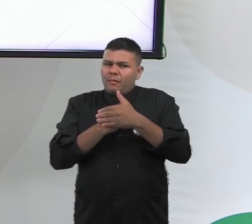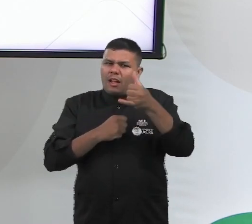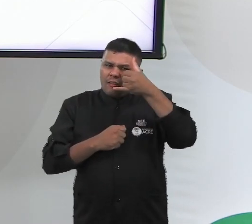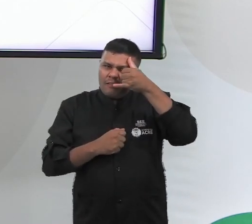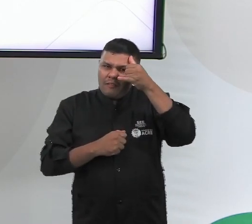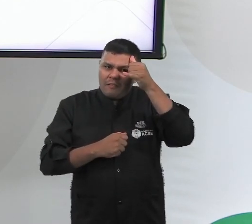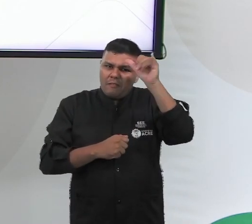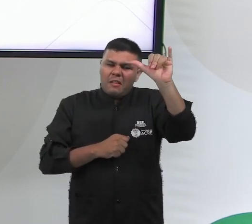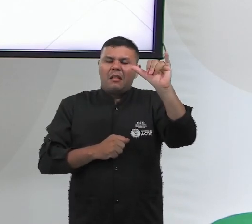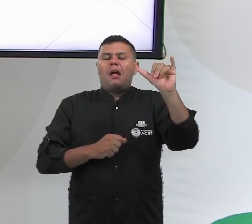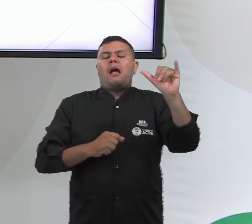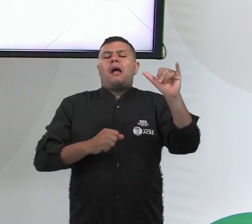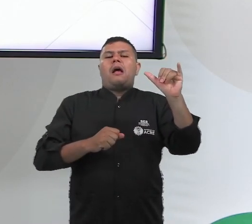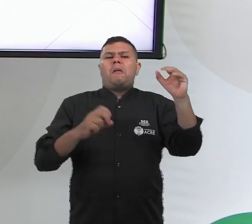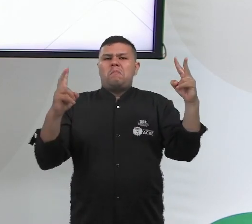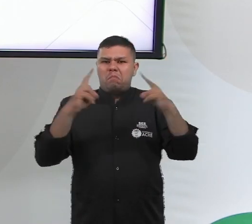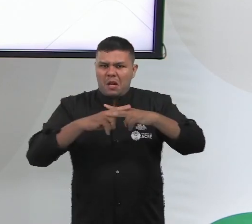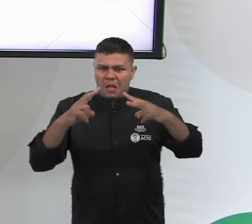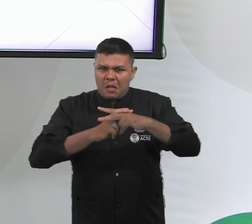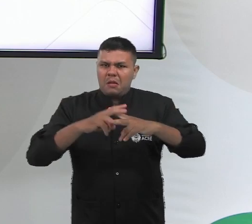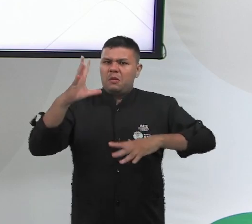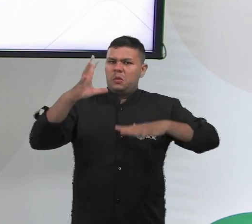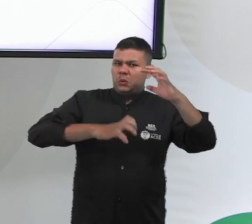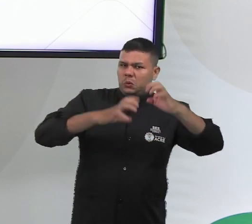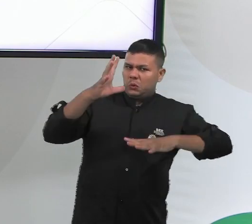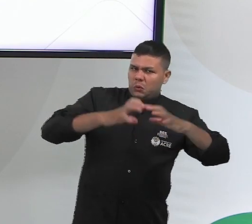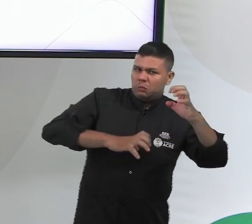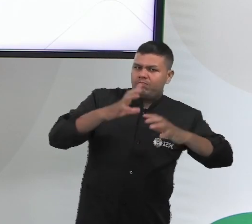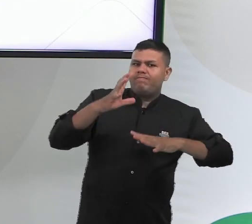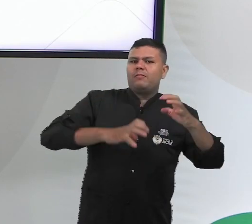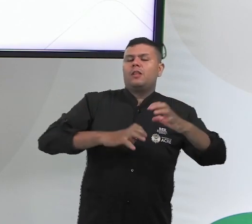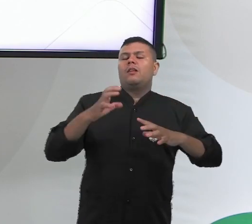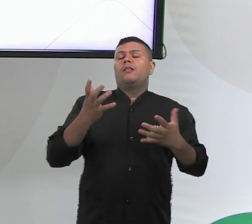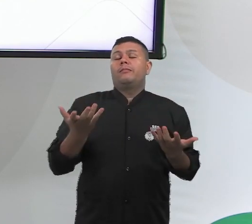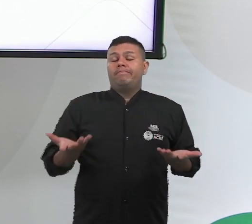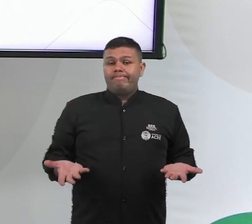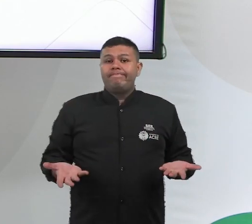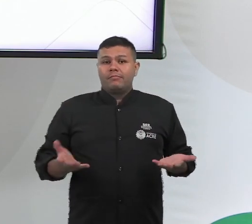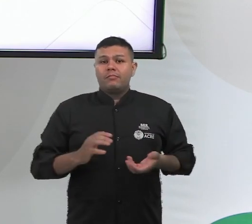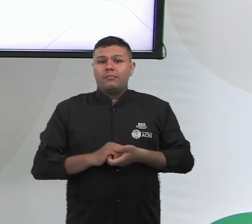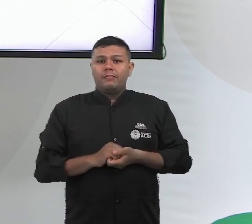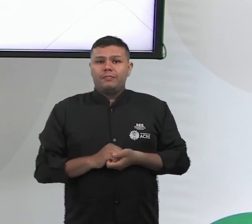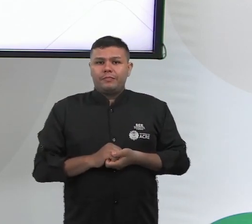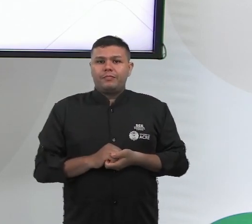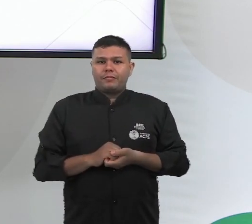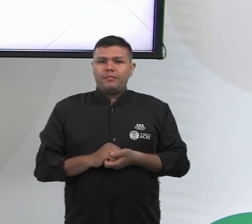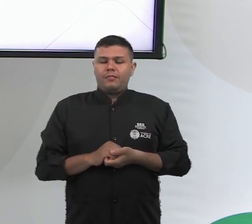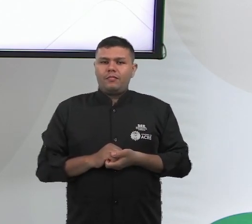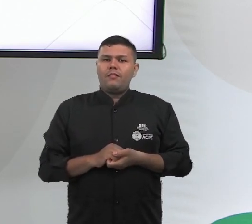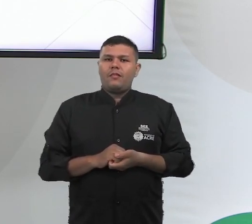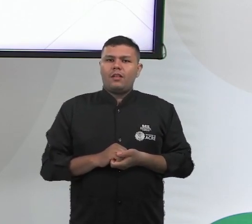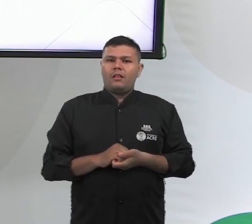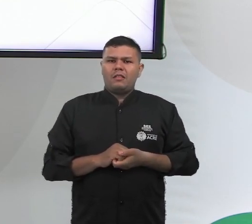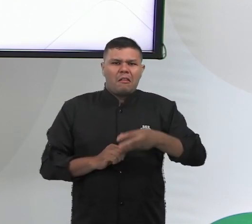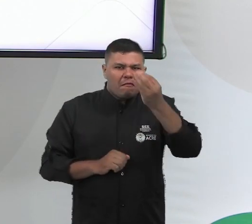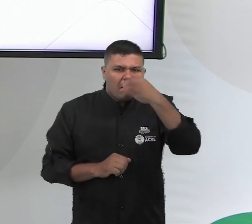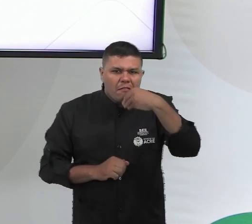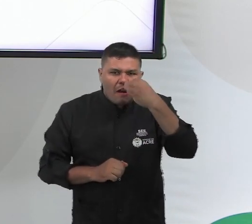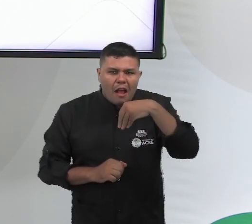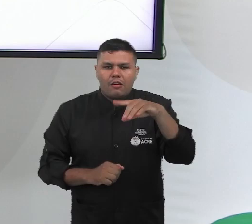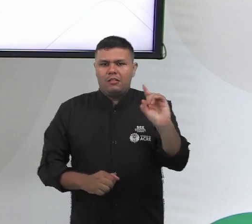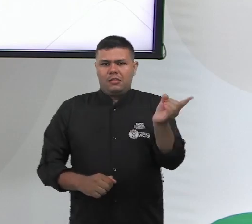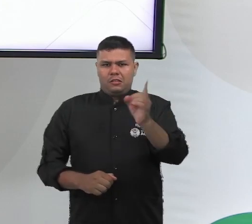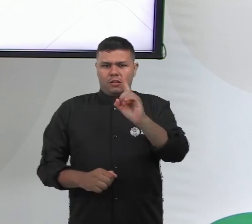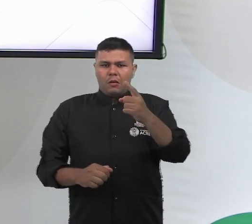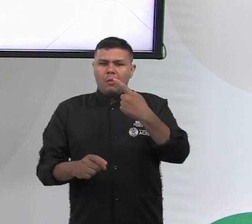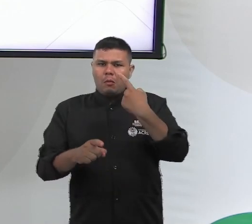vai ter menos personalidade ou não vai ser considerado covarde porque você recuou